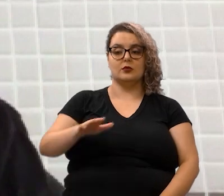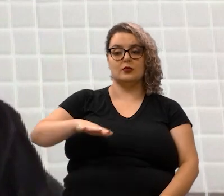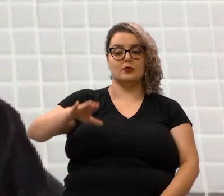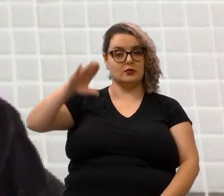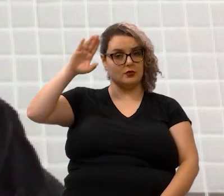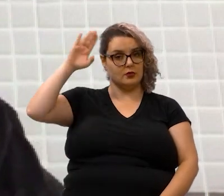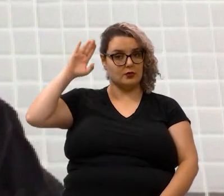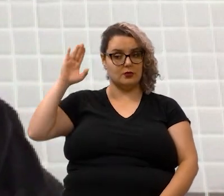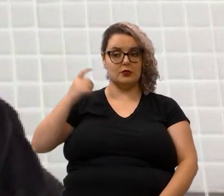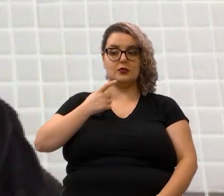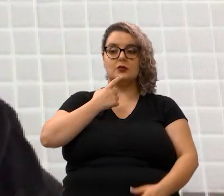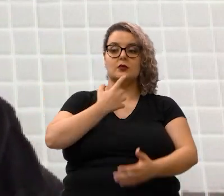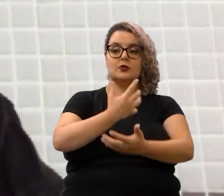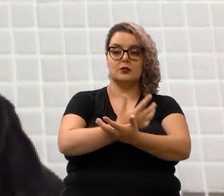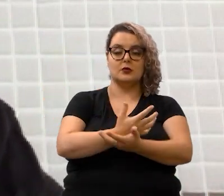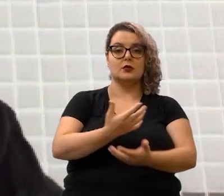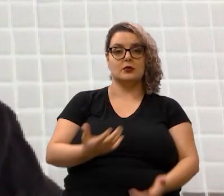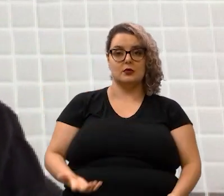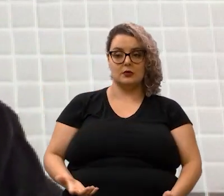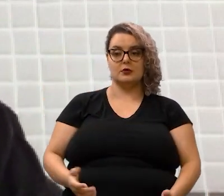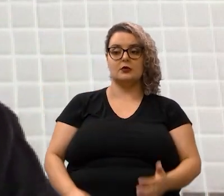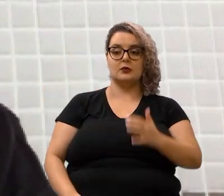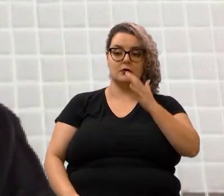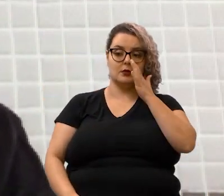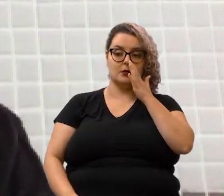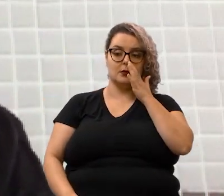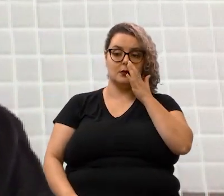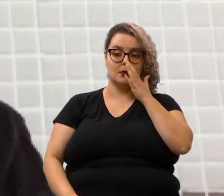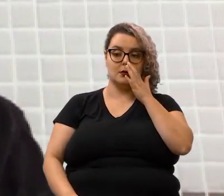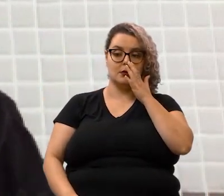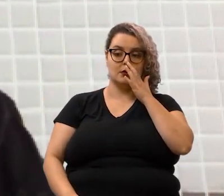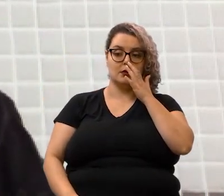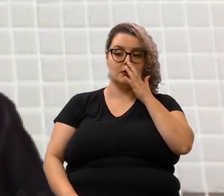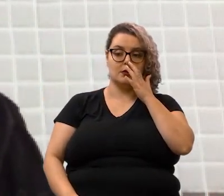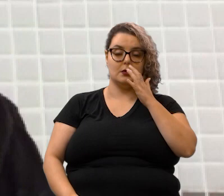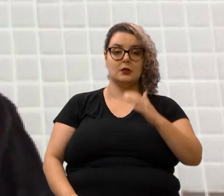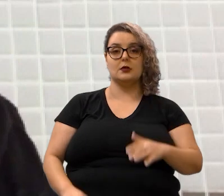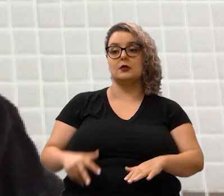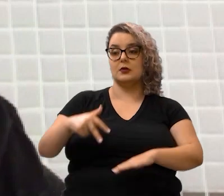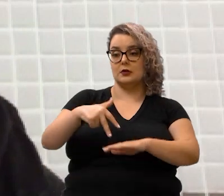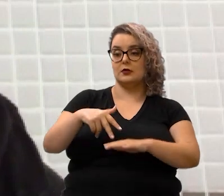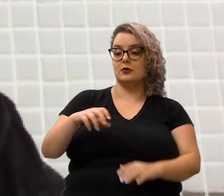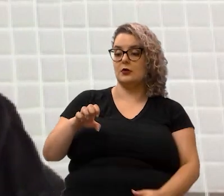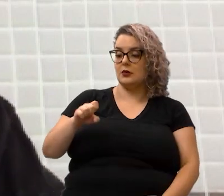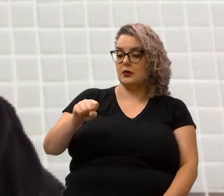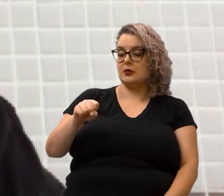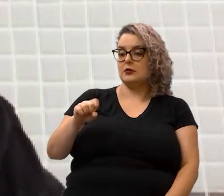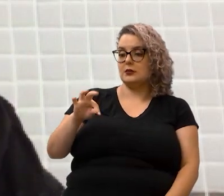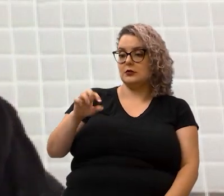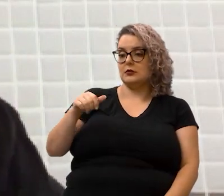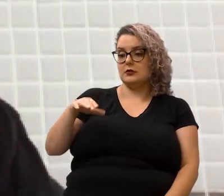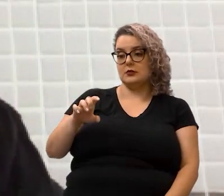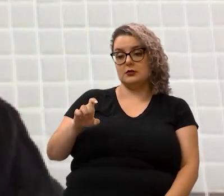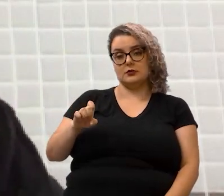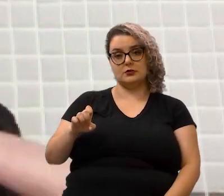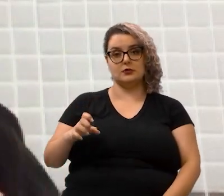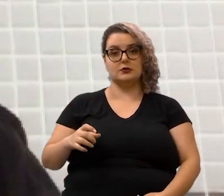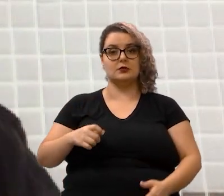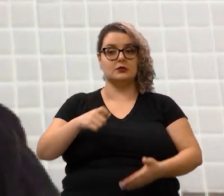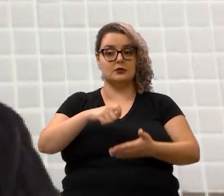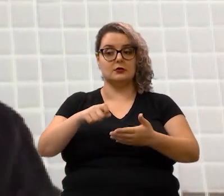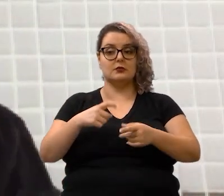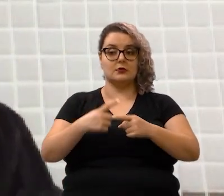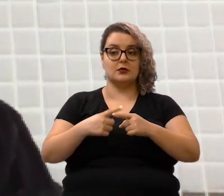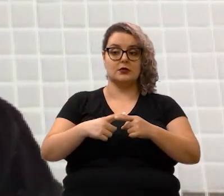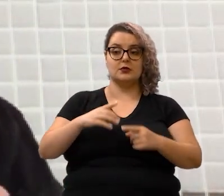Academia Americana de Ortopedia e Traumatologia, né, da American Academy of Orthopedic Surgery, e ele estava lá no stand da empresa dando autógrafo, porque